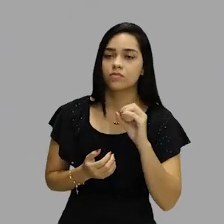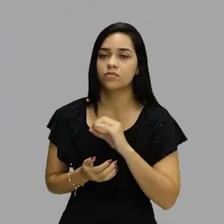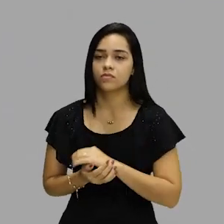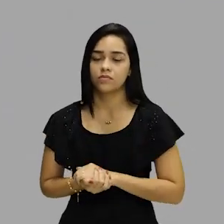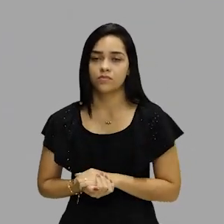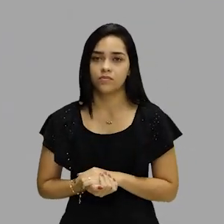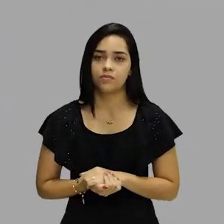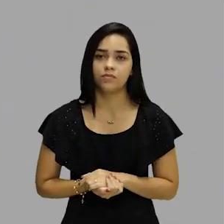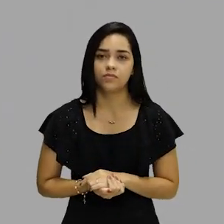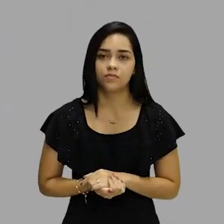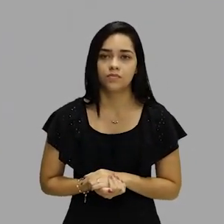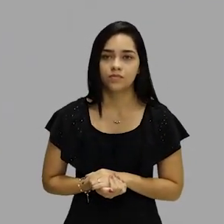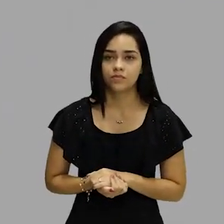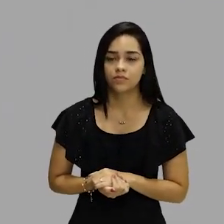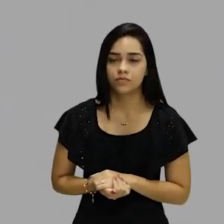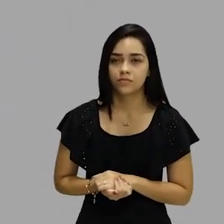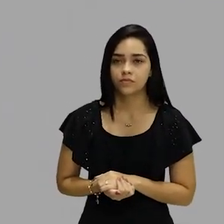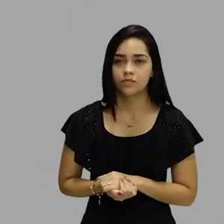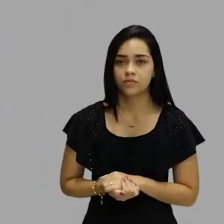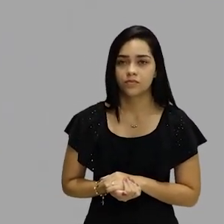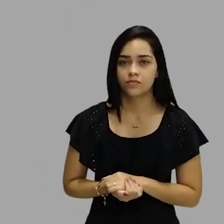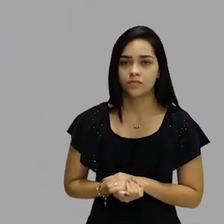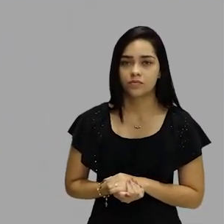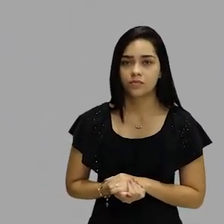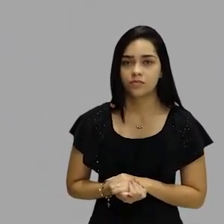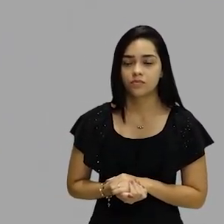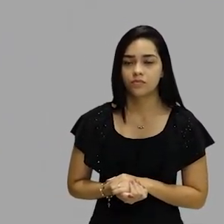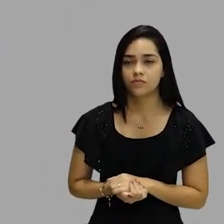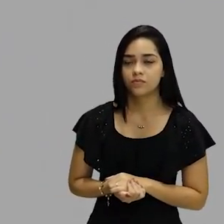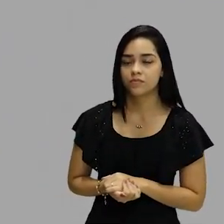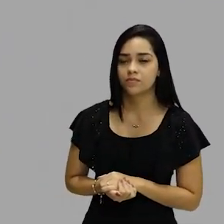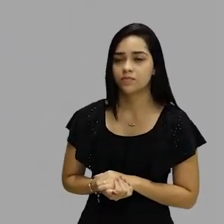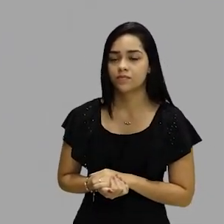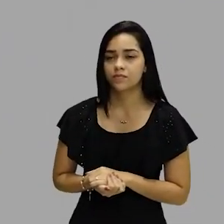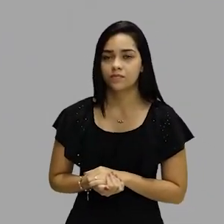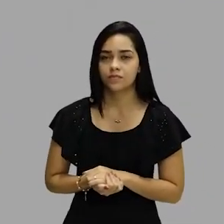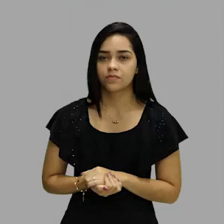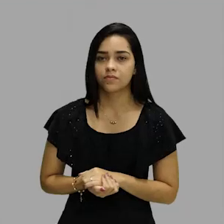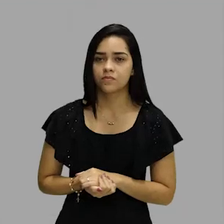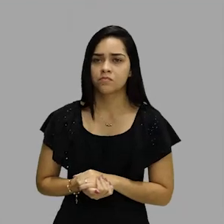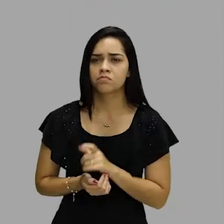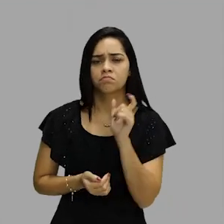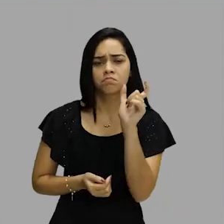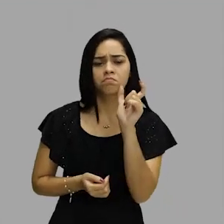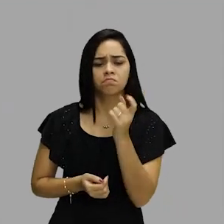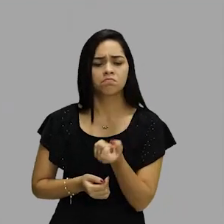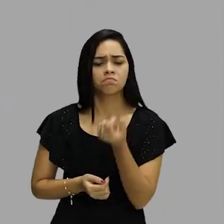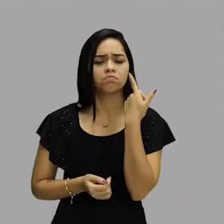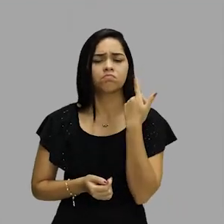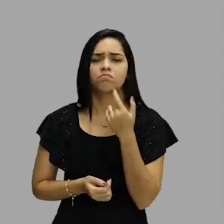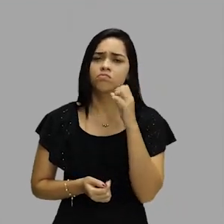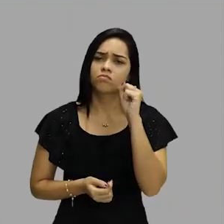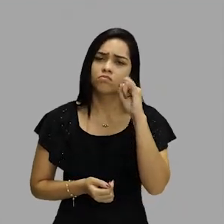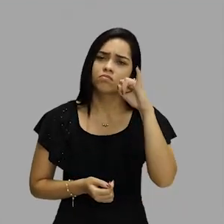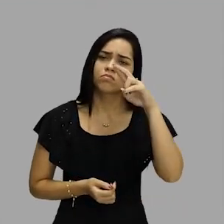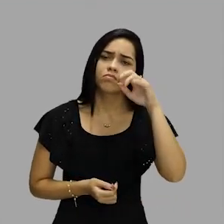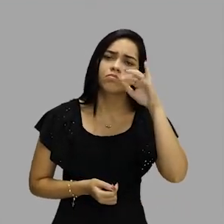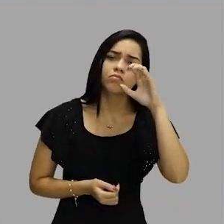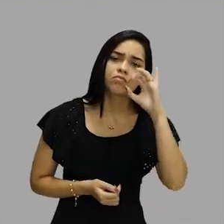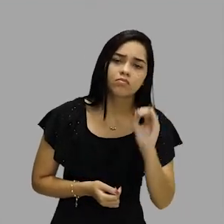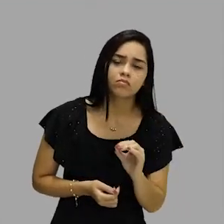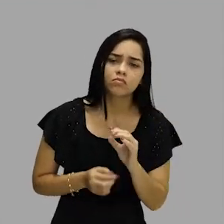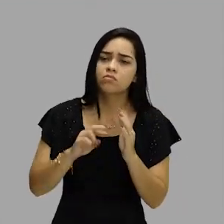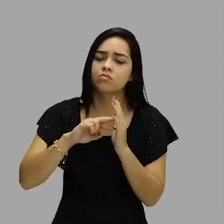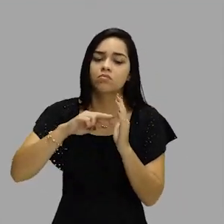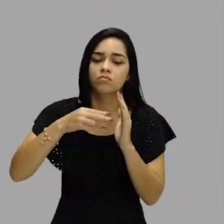muscular, ela forma um sincício. Que palavra estranha, né, pessoal? Sincício. Vamos lá,